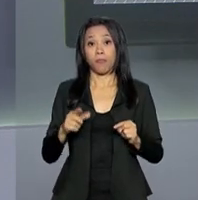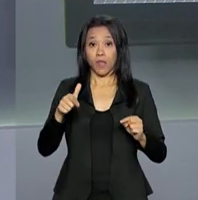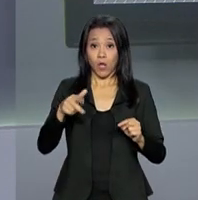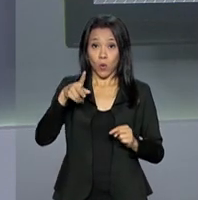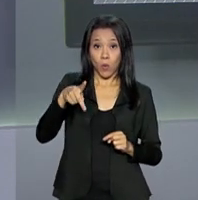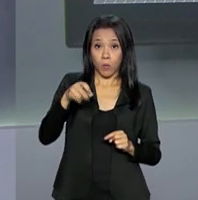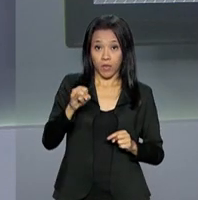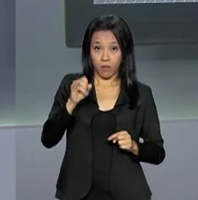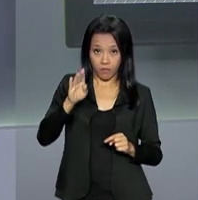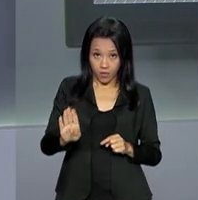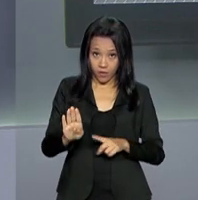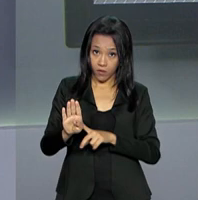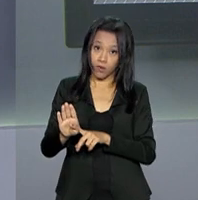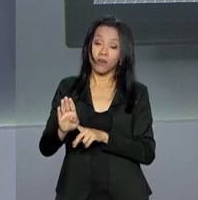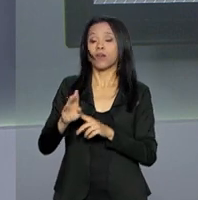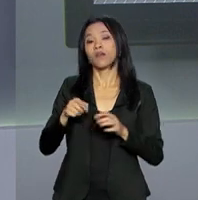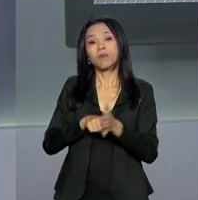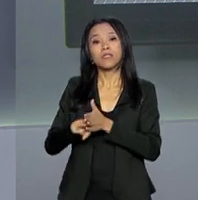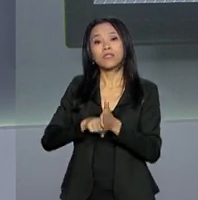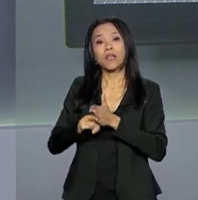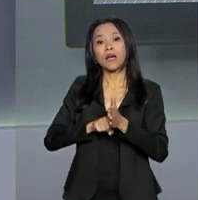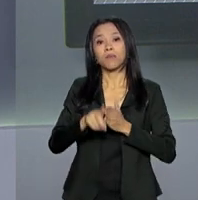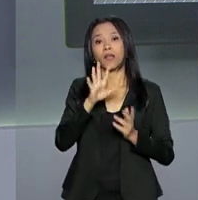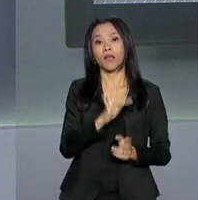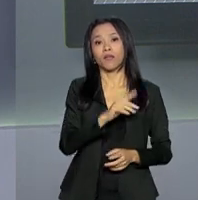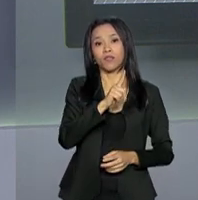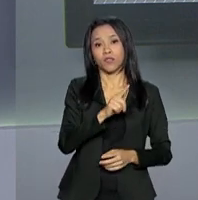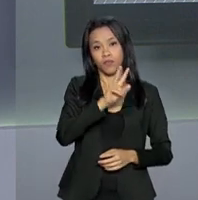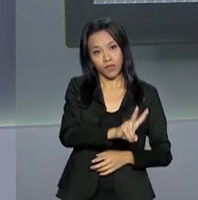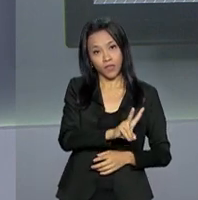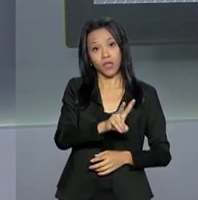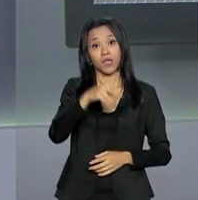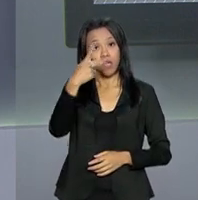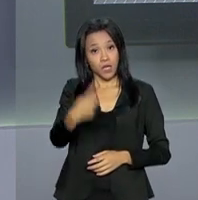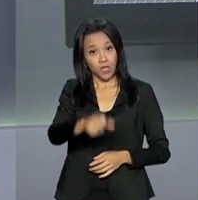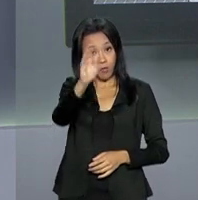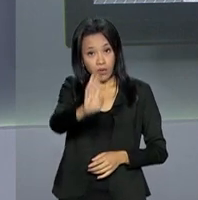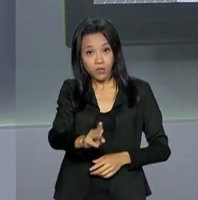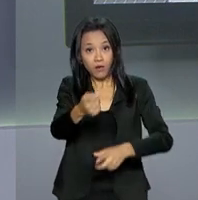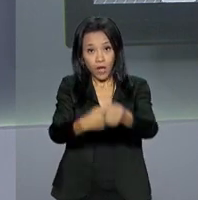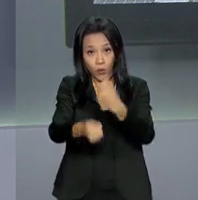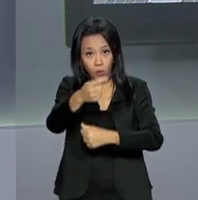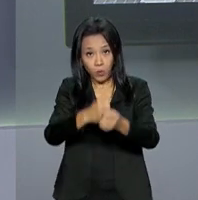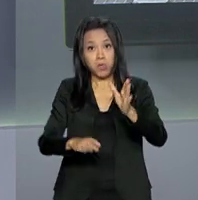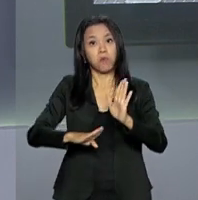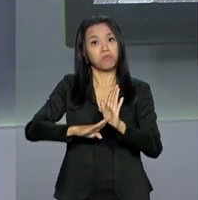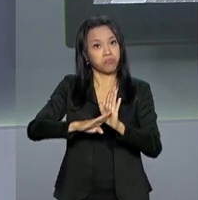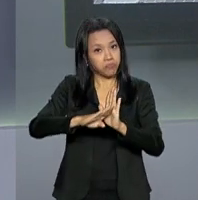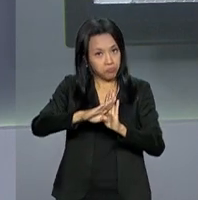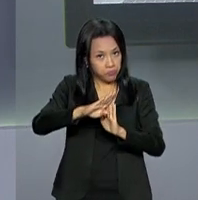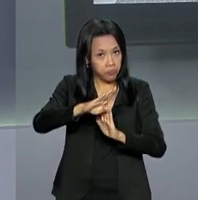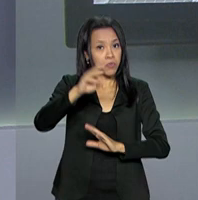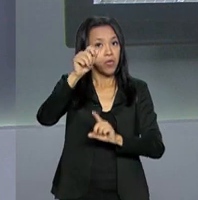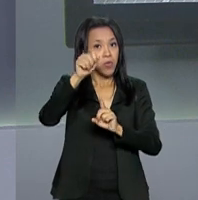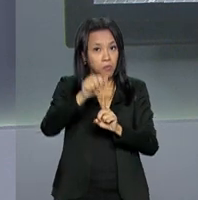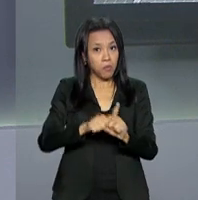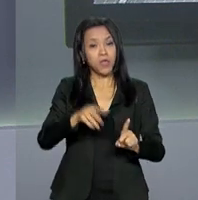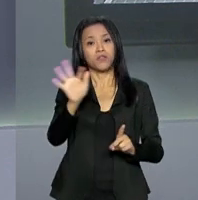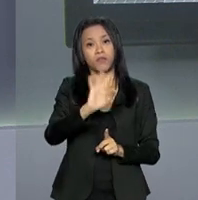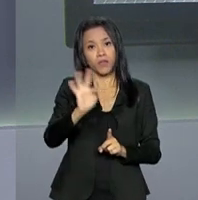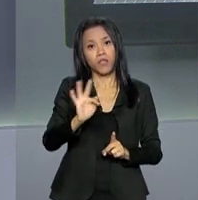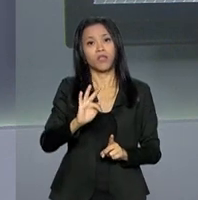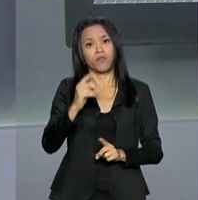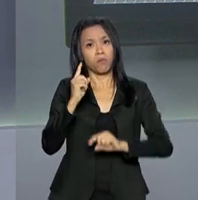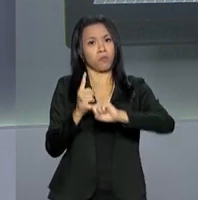fundação getúlio vargas aponta que a economia continua crescendo no trimestre terminado em fevereiro resultado foi positivo em